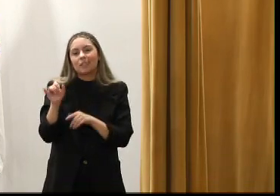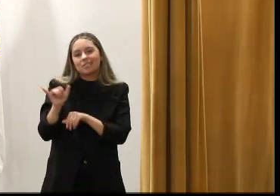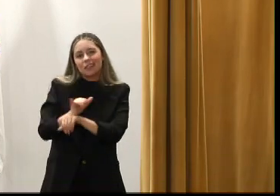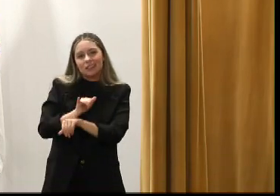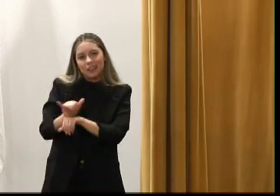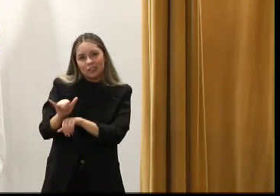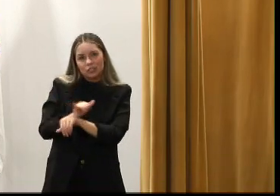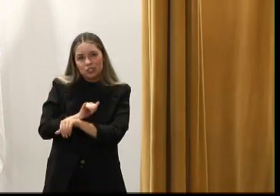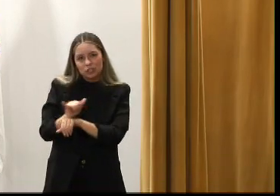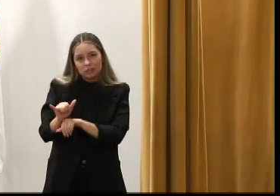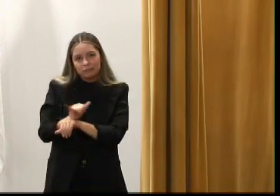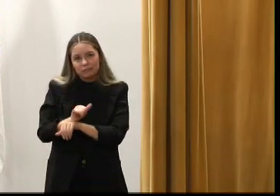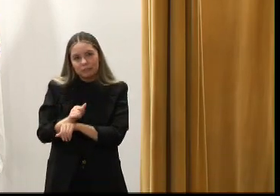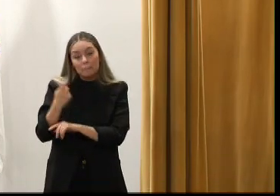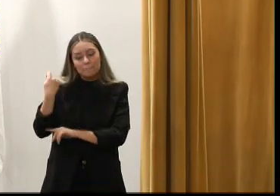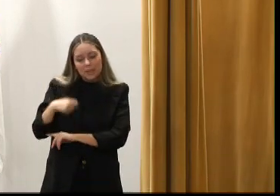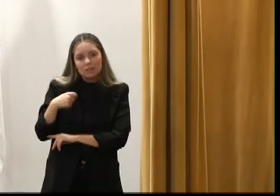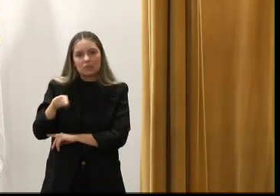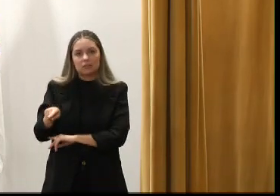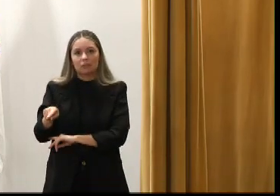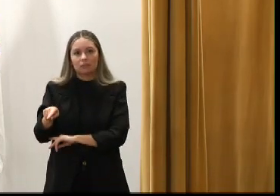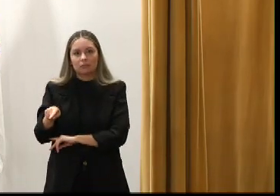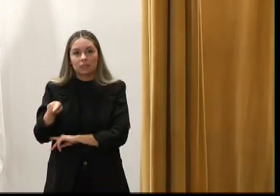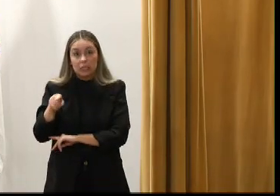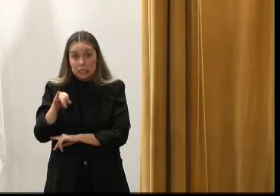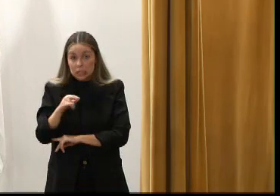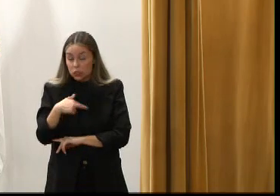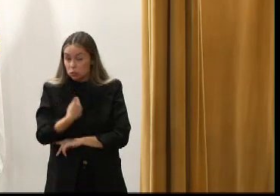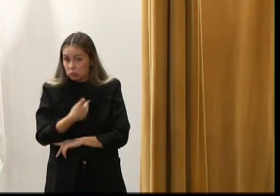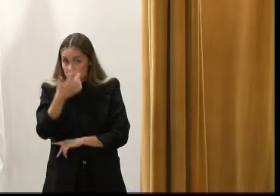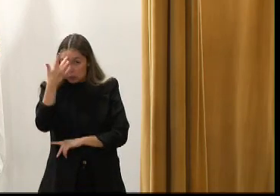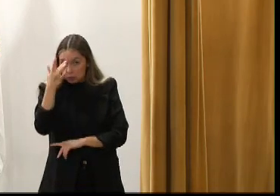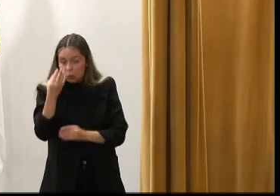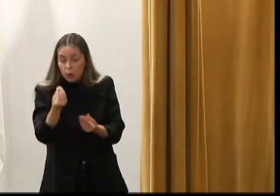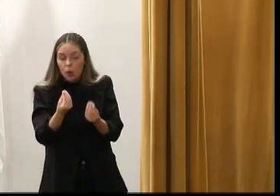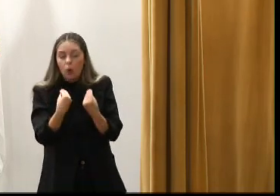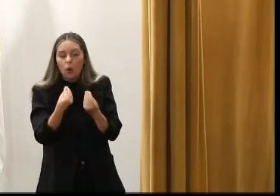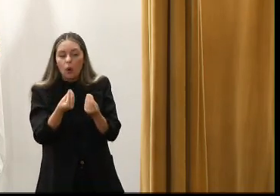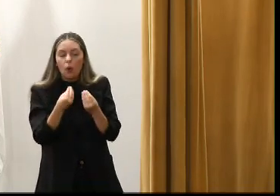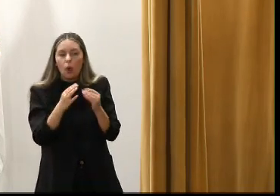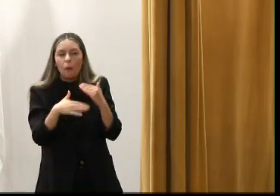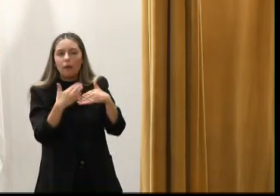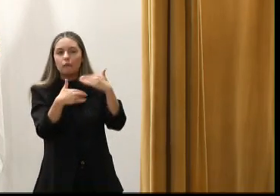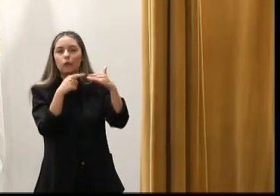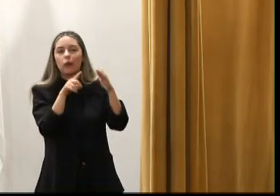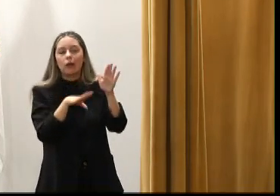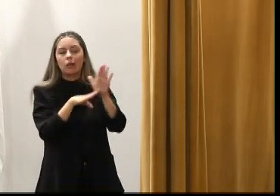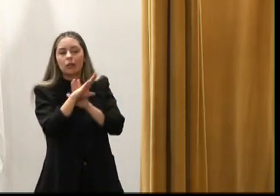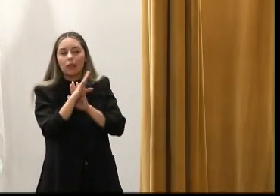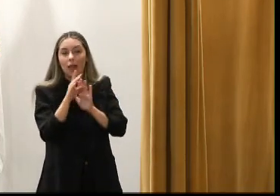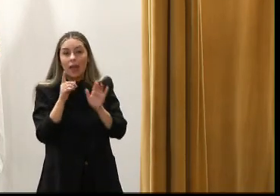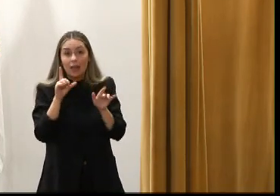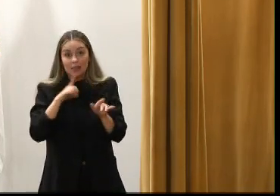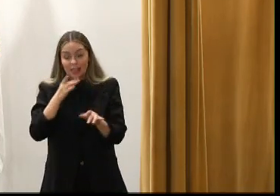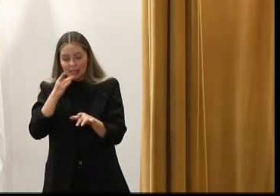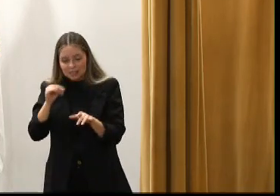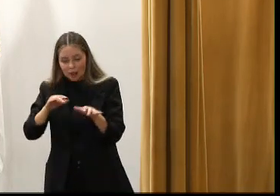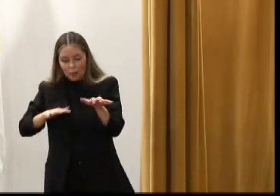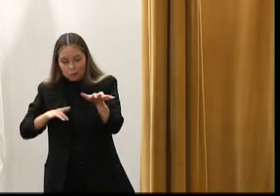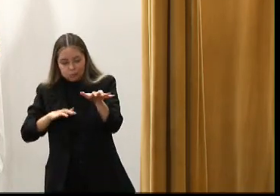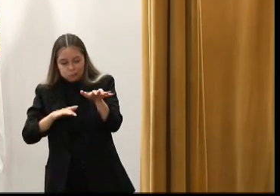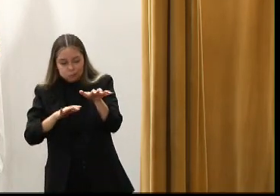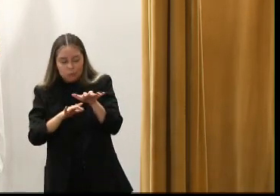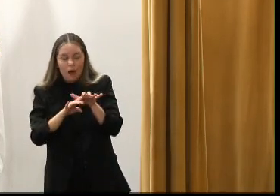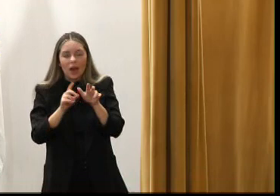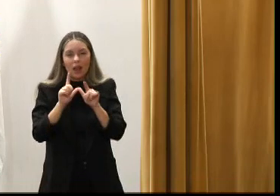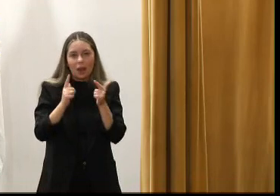estratégica, é uma questão essencial. E se a gente não sabe como a questão evolui, a questão da salinização da Lagoa dos Patos, eventualmente